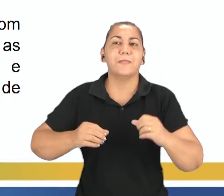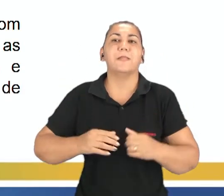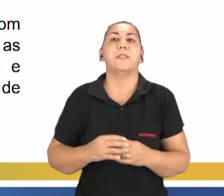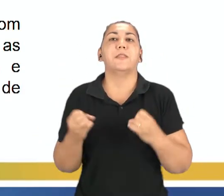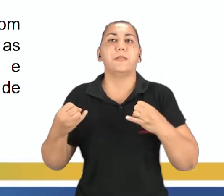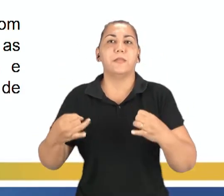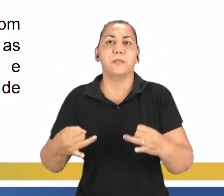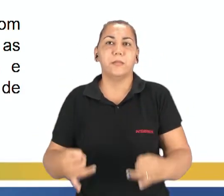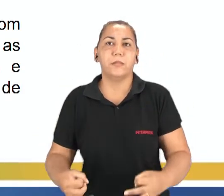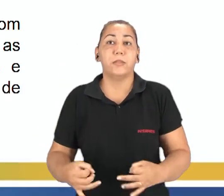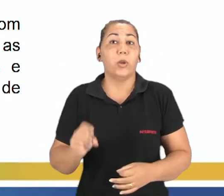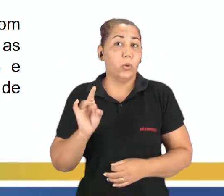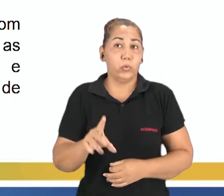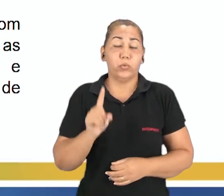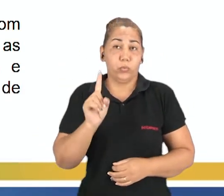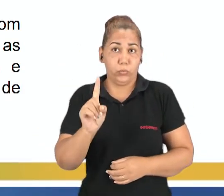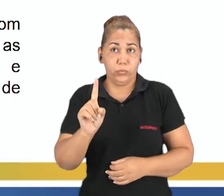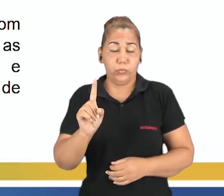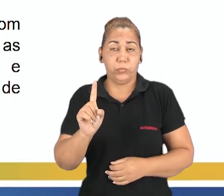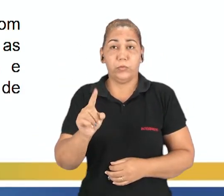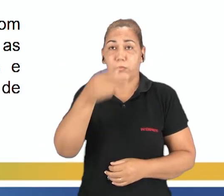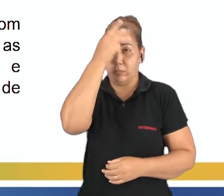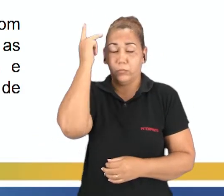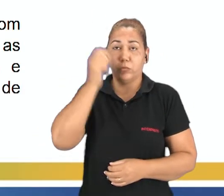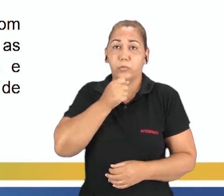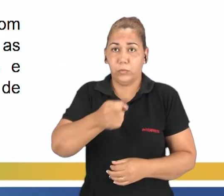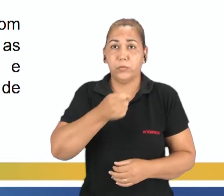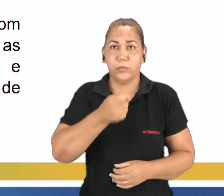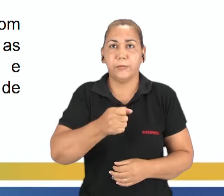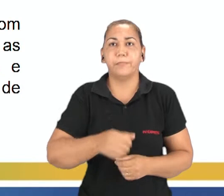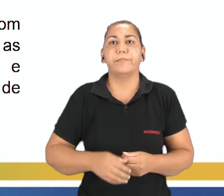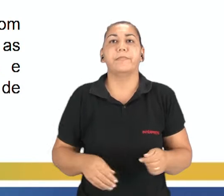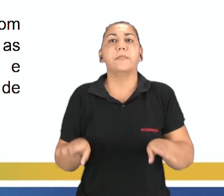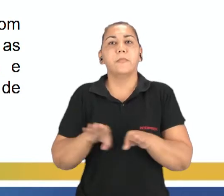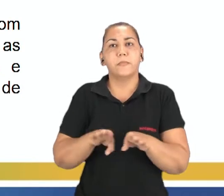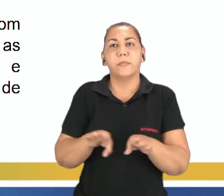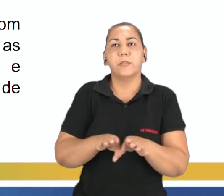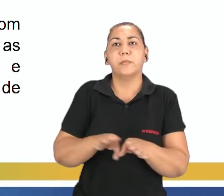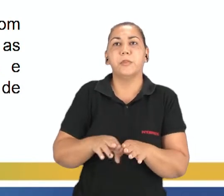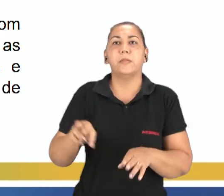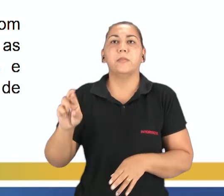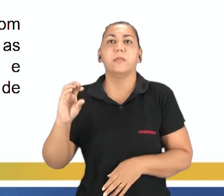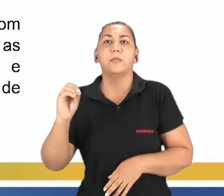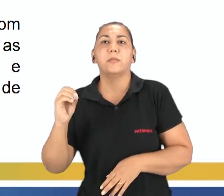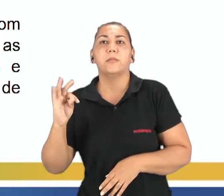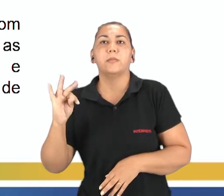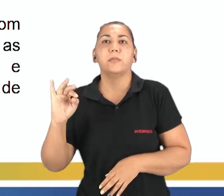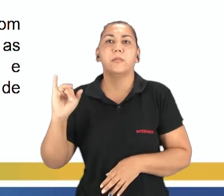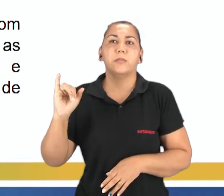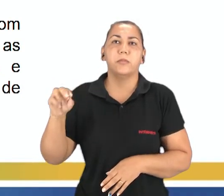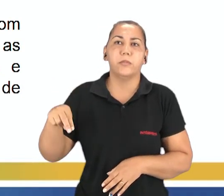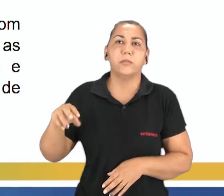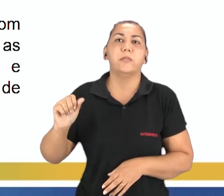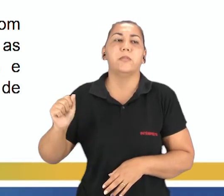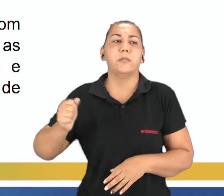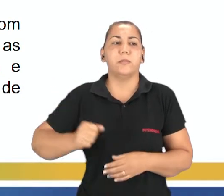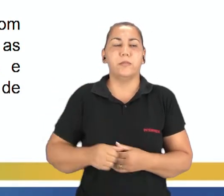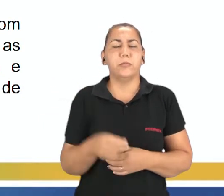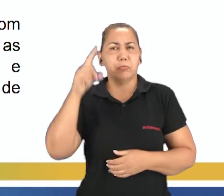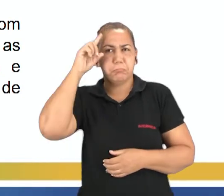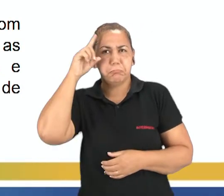jornalista, certinho? Temos aqui a entrevista rotina. São as entrevistas realizadas para apresentar